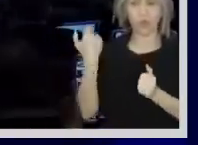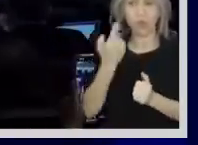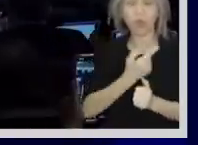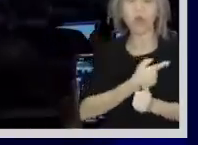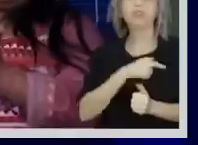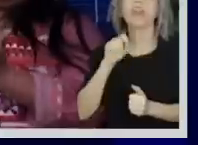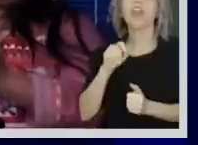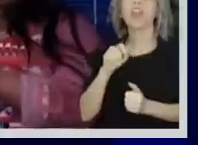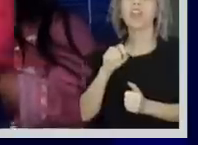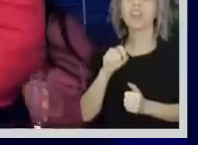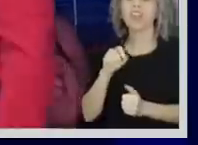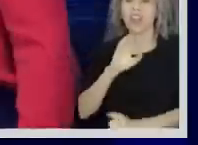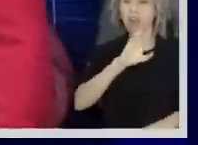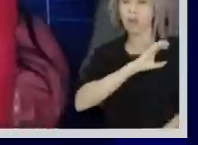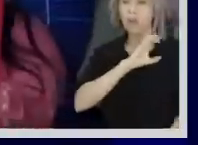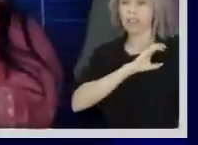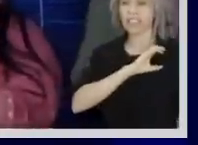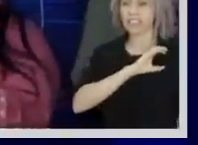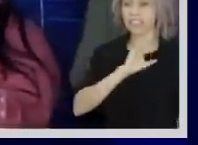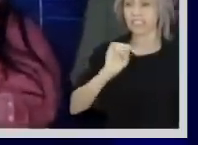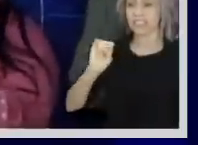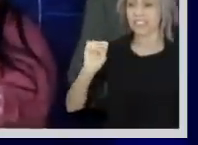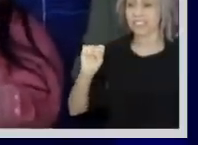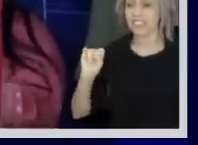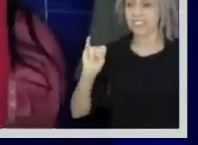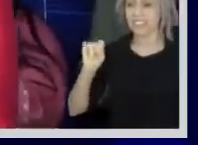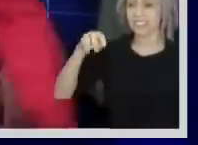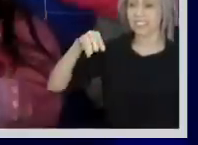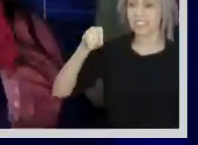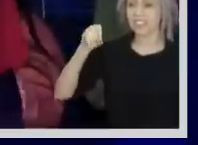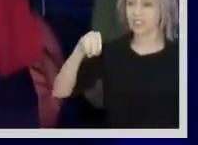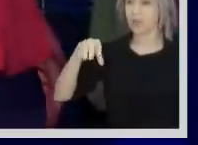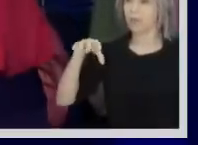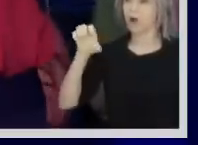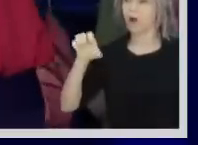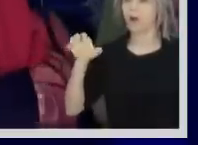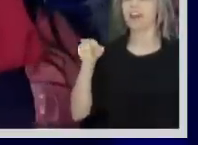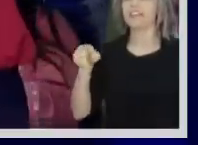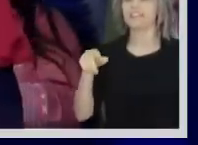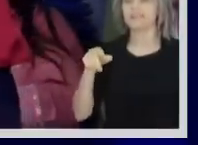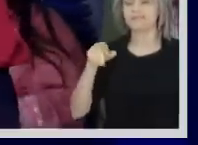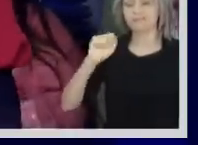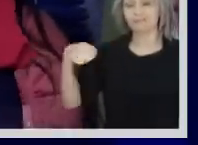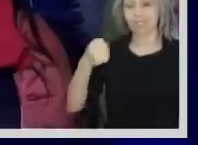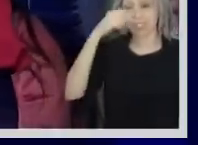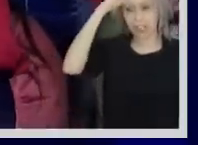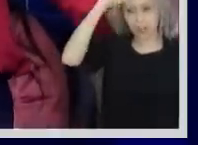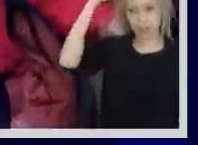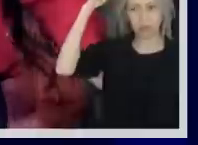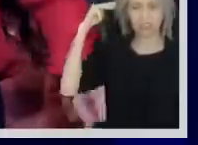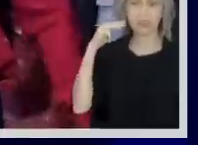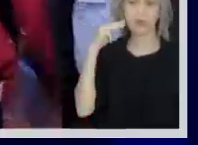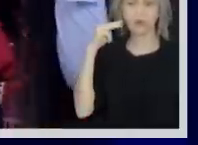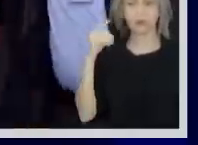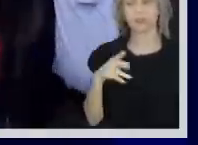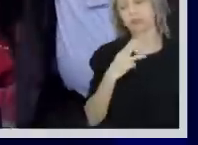um MDB da terceira via, que tinha um discurso muito mais alinhado a uma economia liberal, muito mais alinhado a alguém que queria um governo